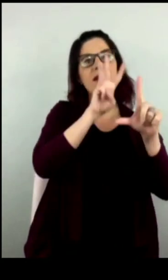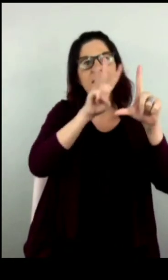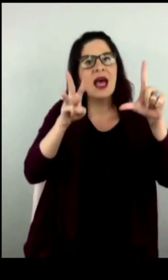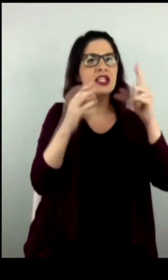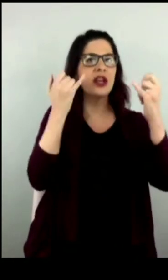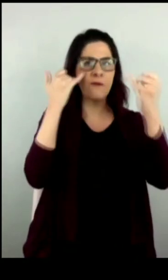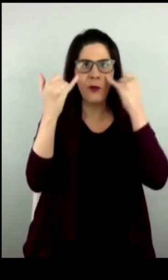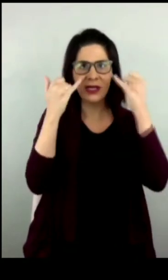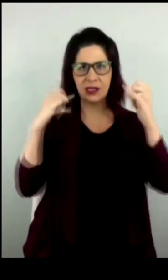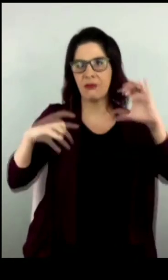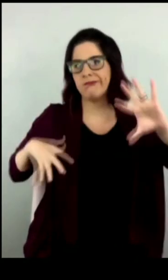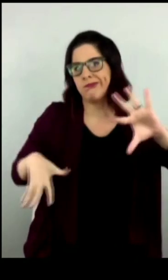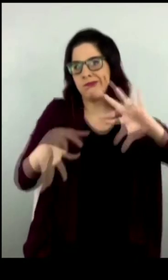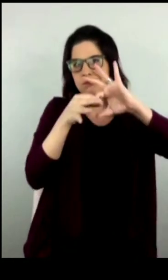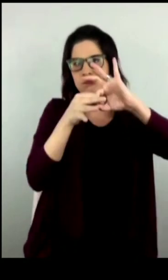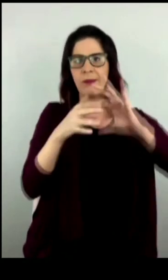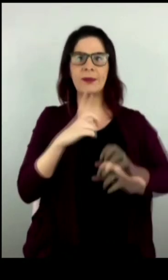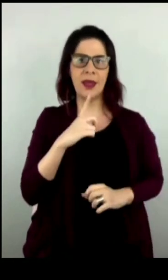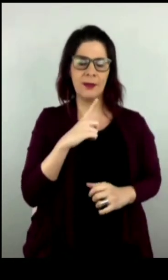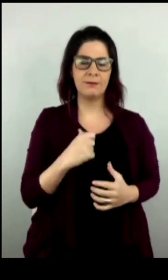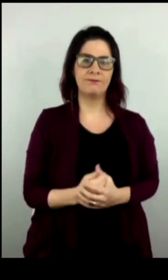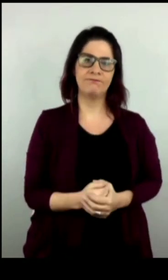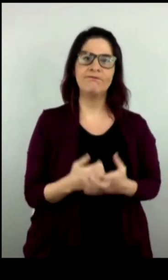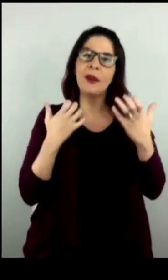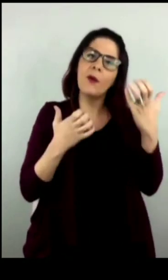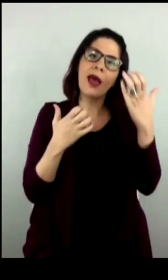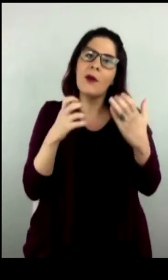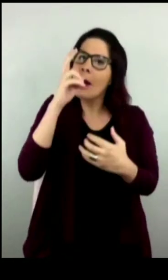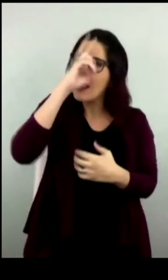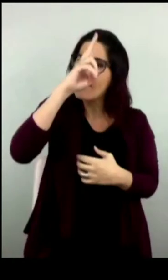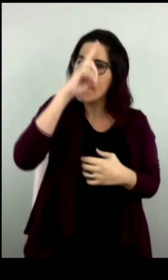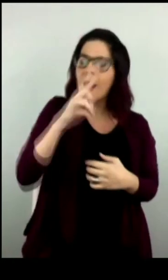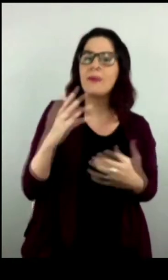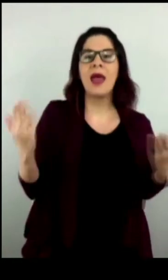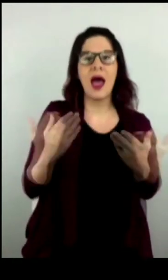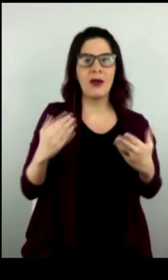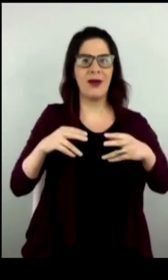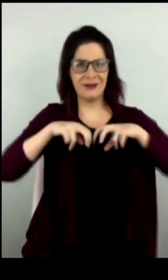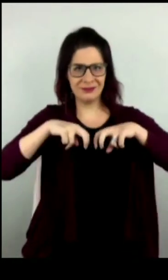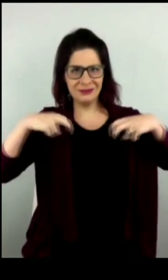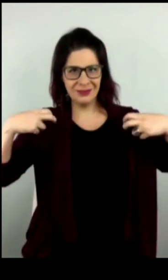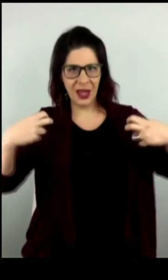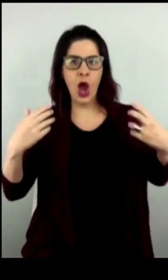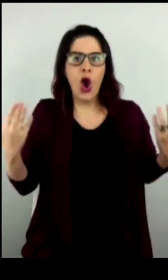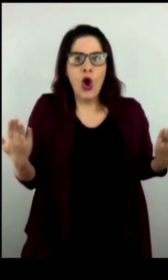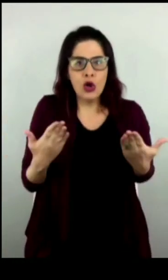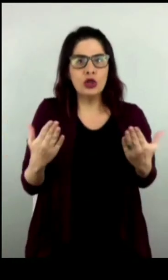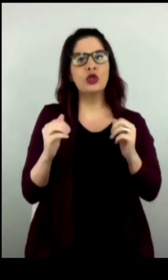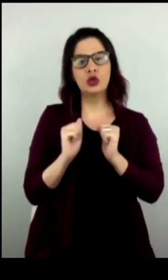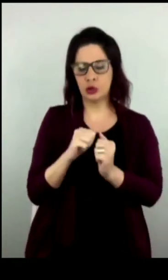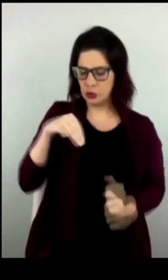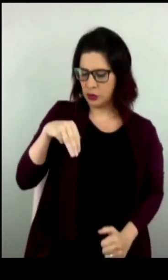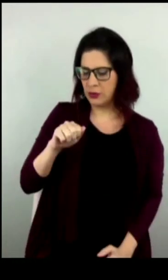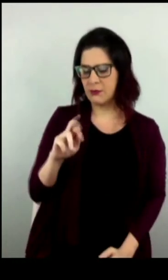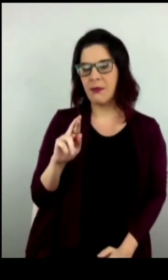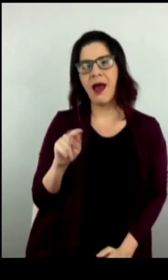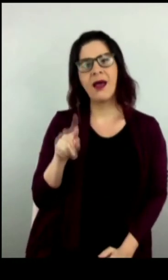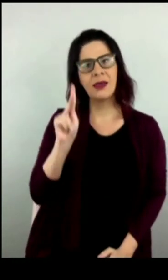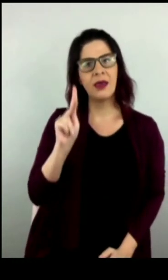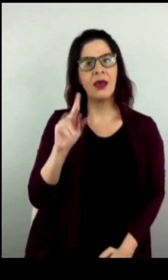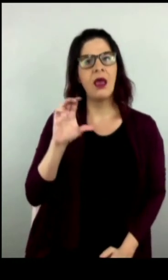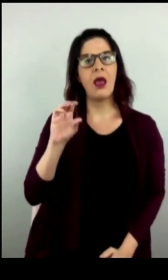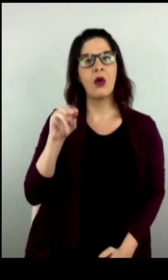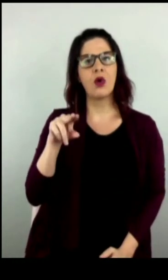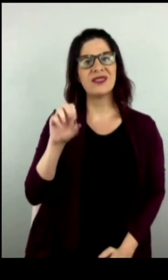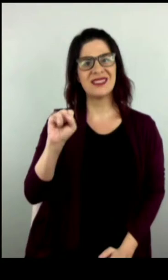de abertura e a mesa com Mark Cosans e a mesa de encerramento amanhã com Andreas de Tella foram